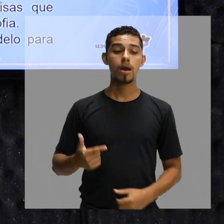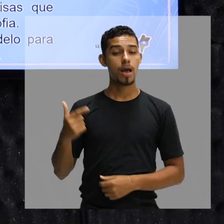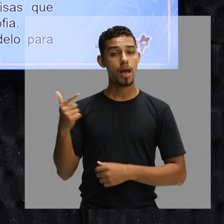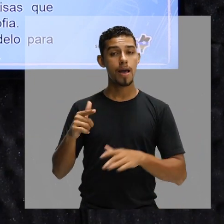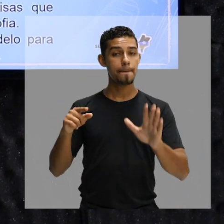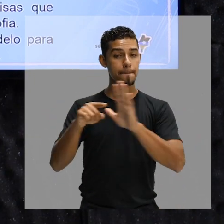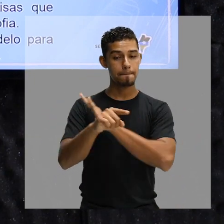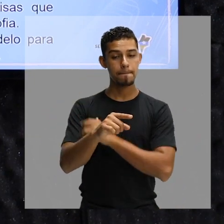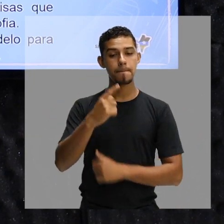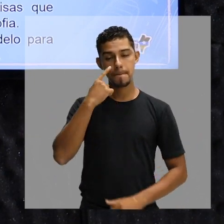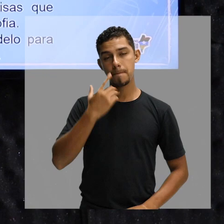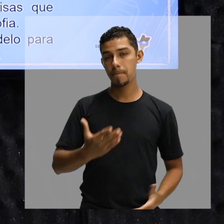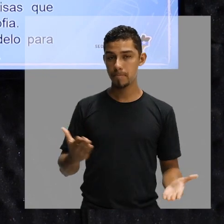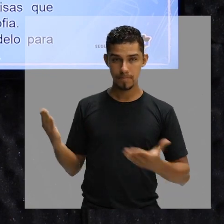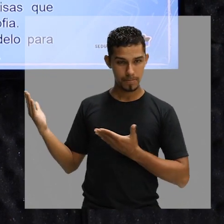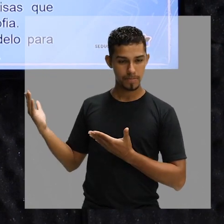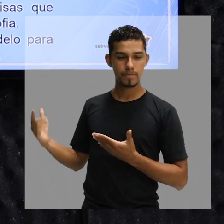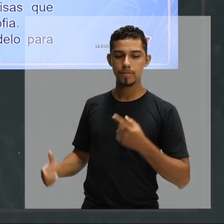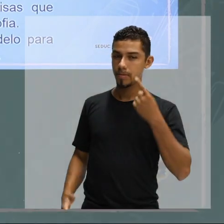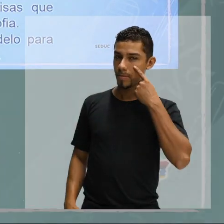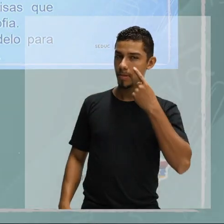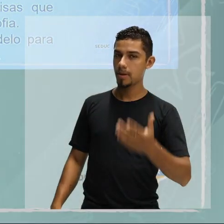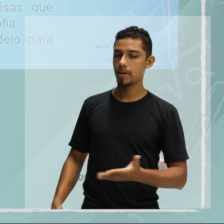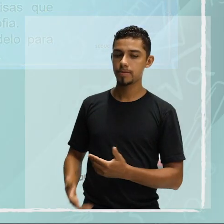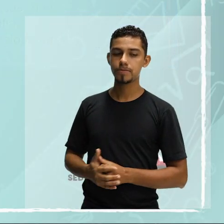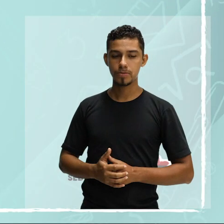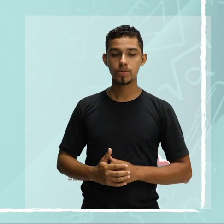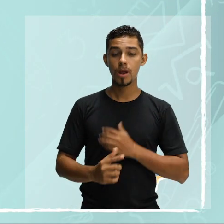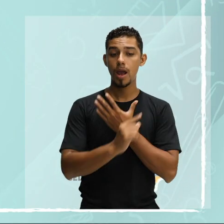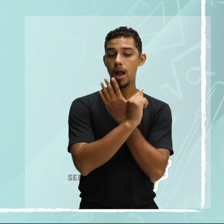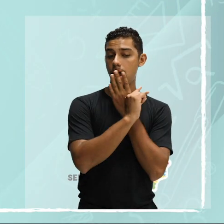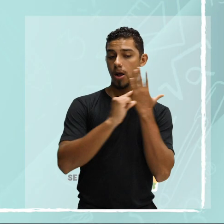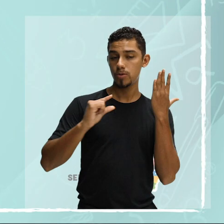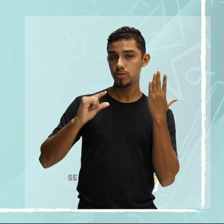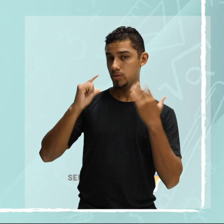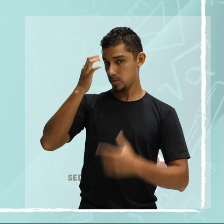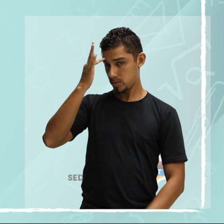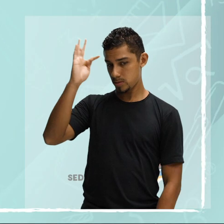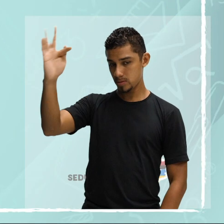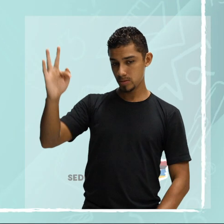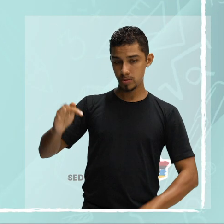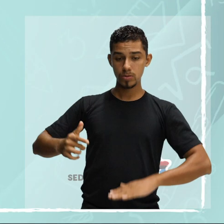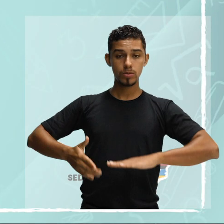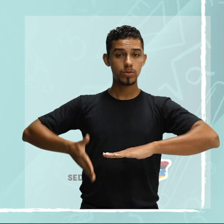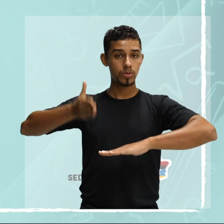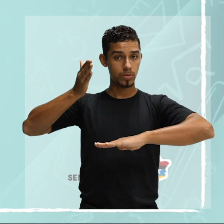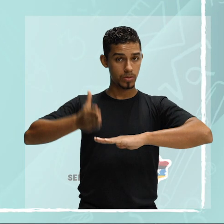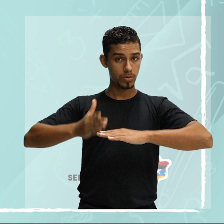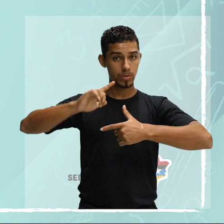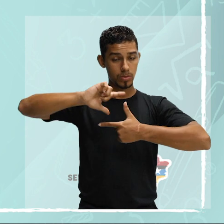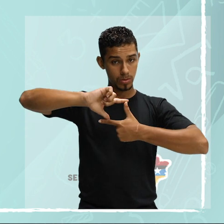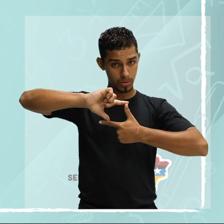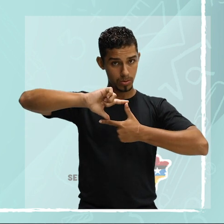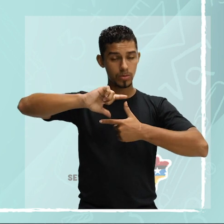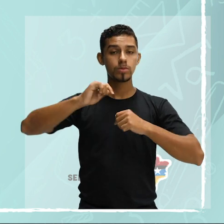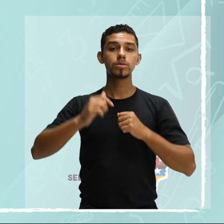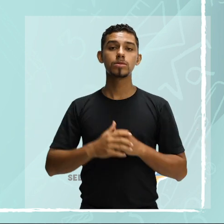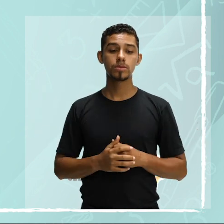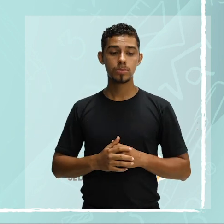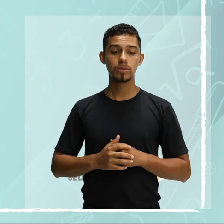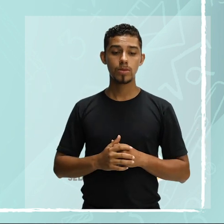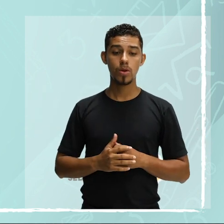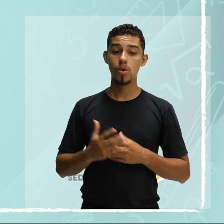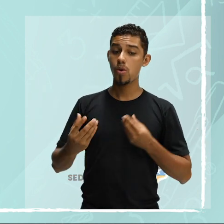trazer mais um elemento sobre ele. Autores da filosofia moderna, como Descartes, Bacon, o